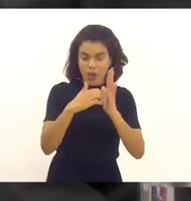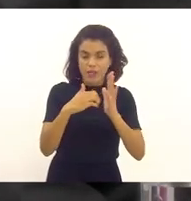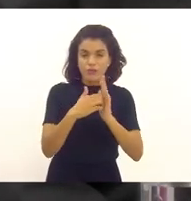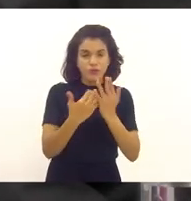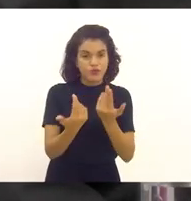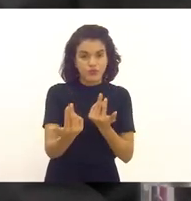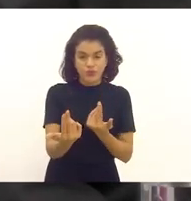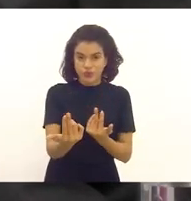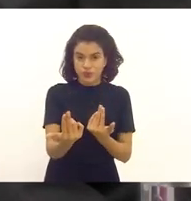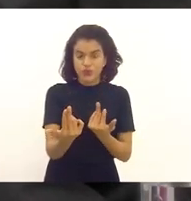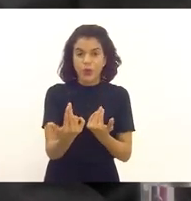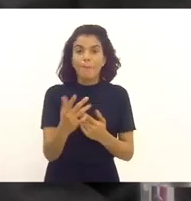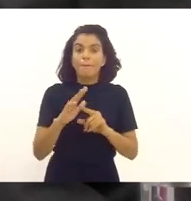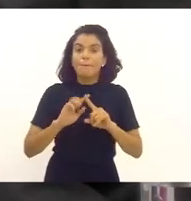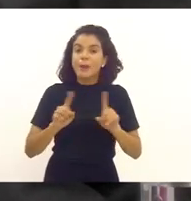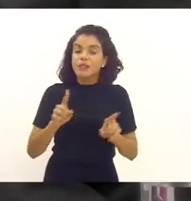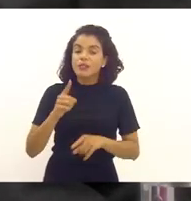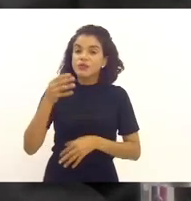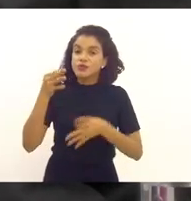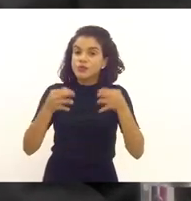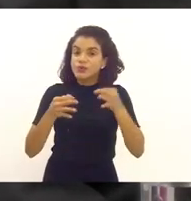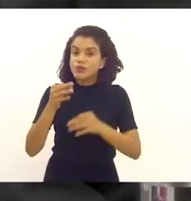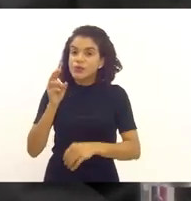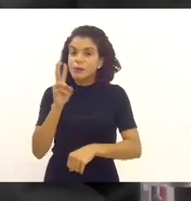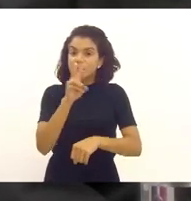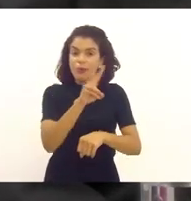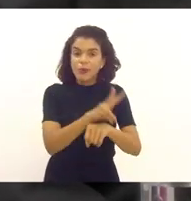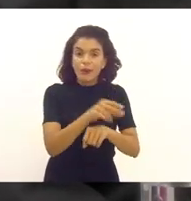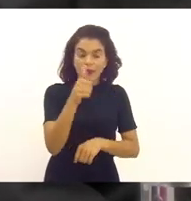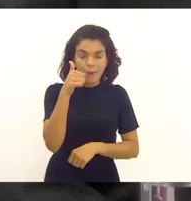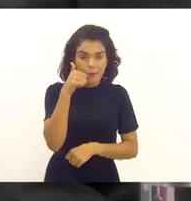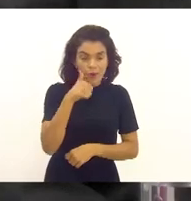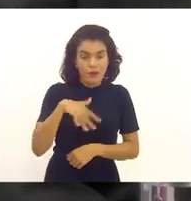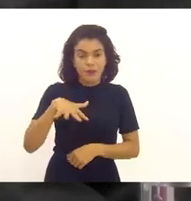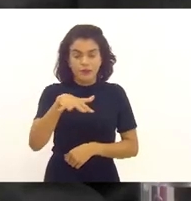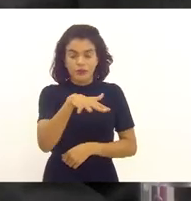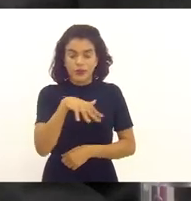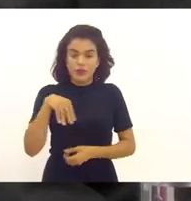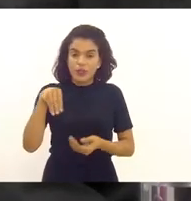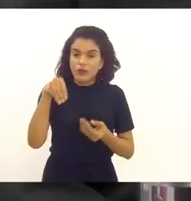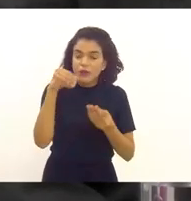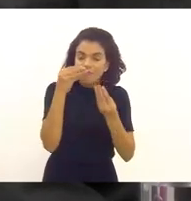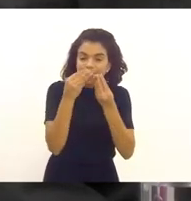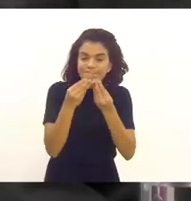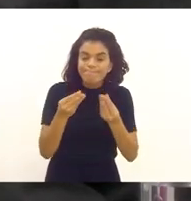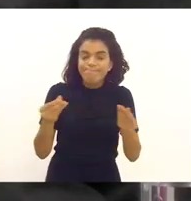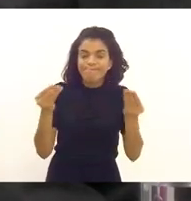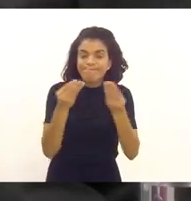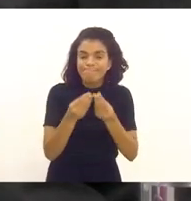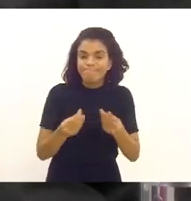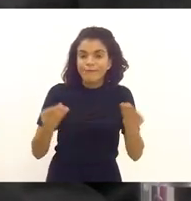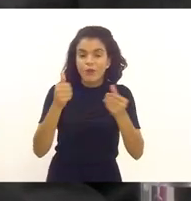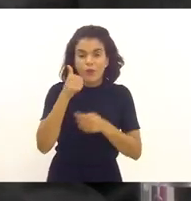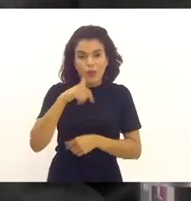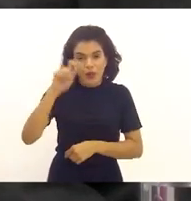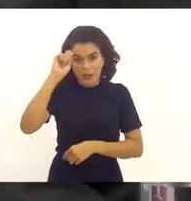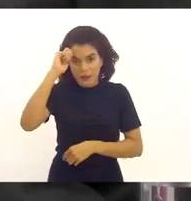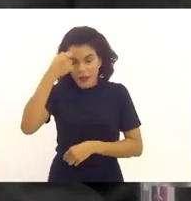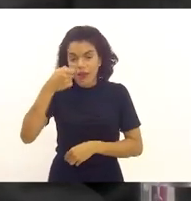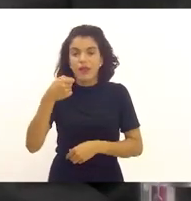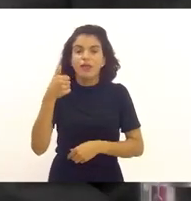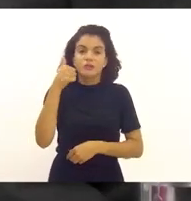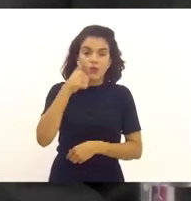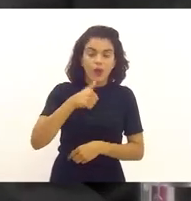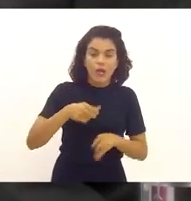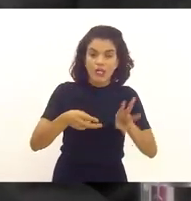a justiça chegue a quem precise sobretudo as mulheres e as mulheres que estão em situação de vulnerabilidade sobretudo as mulheres negras as